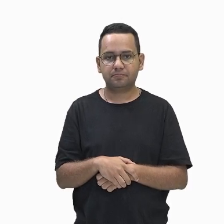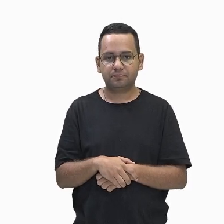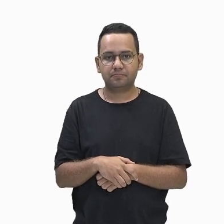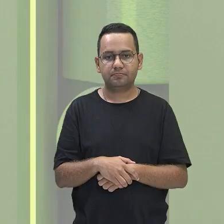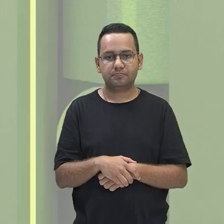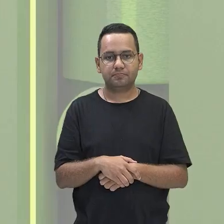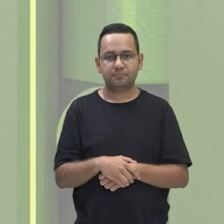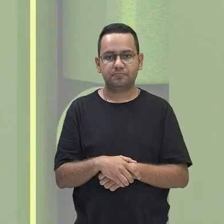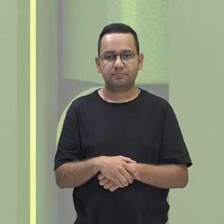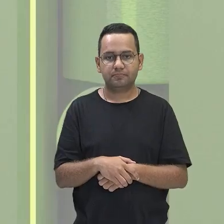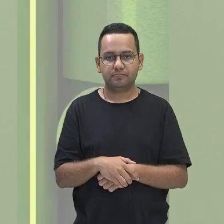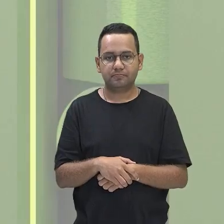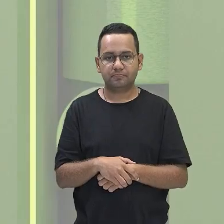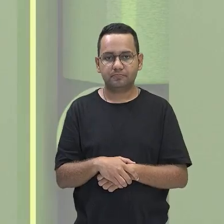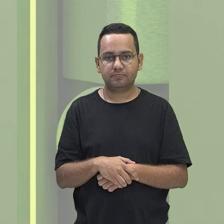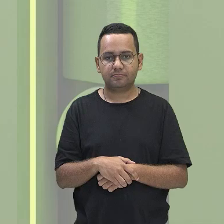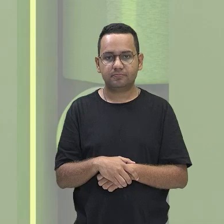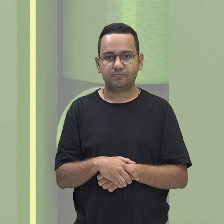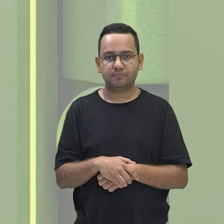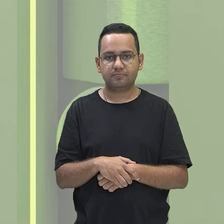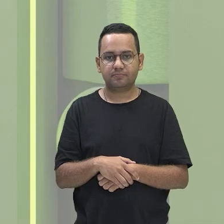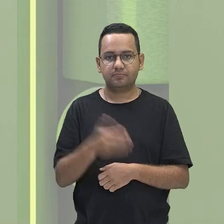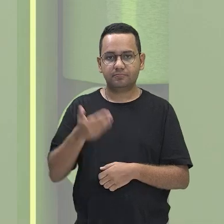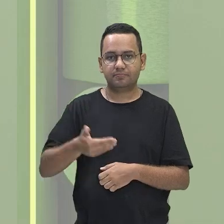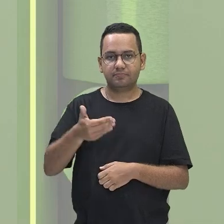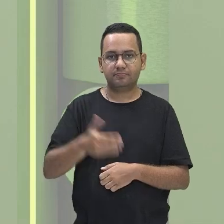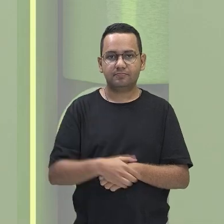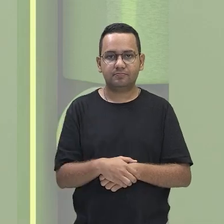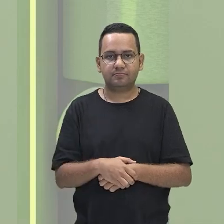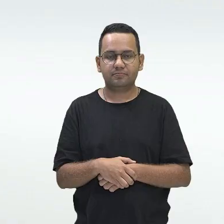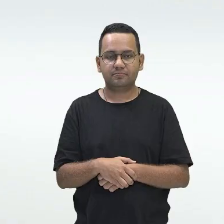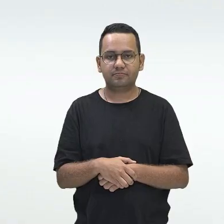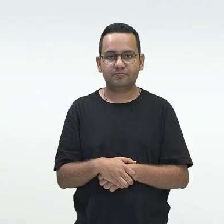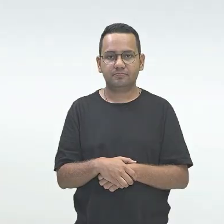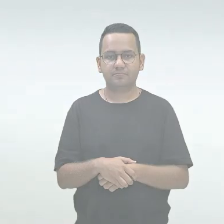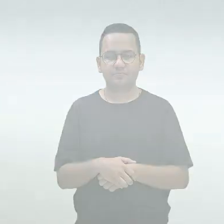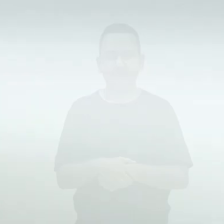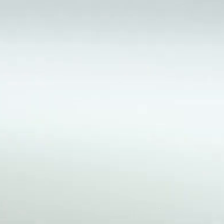como ELA. E vamos à nossa aula.